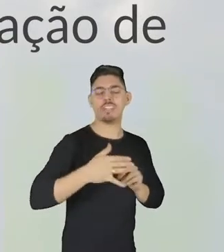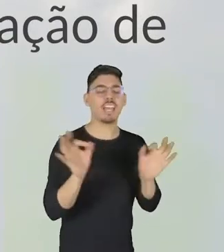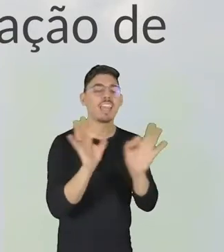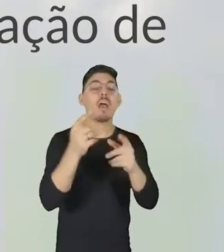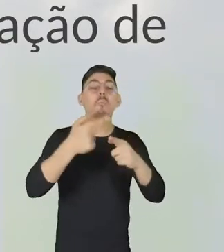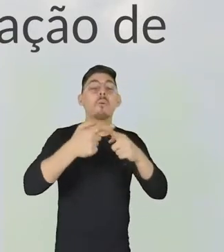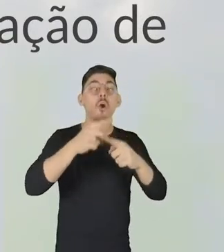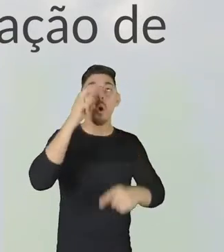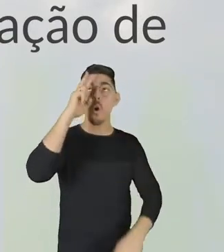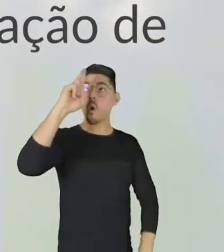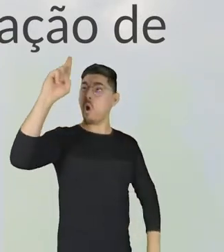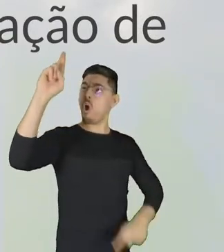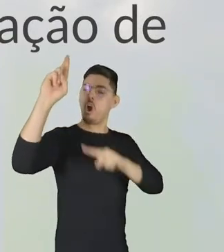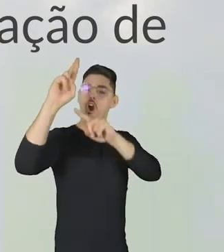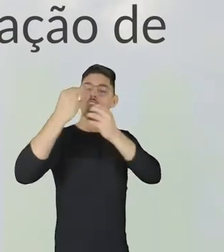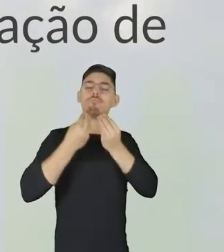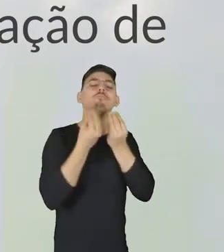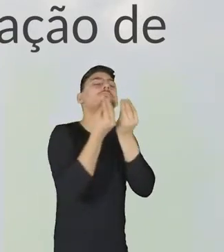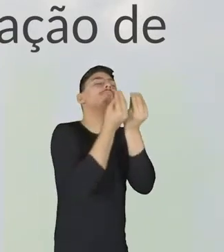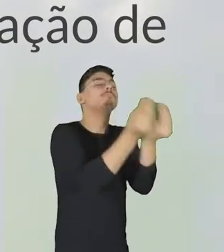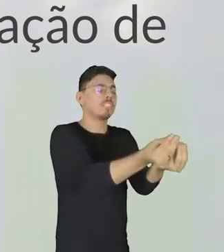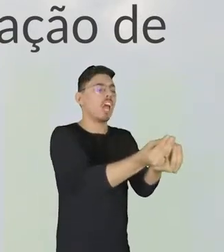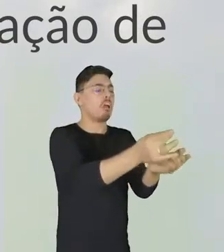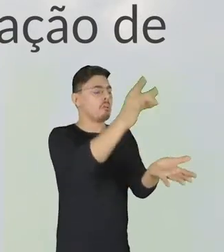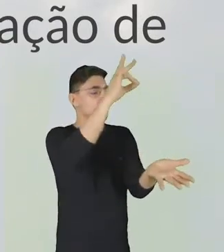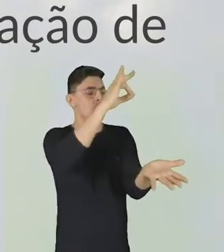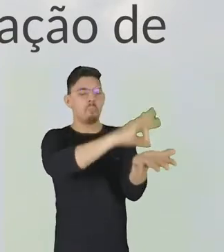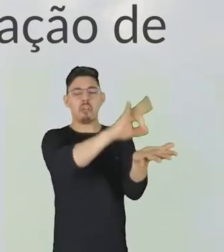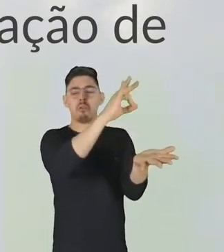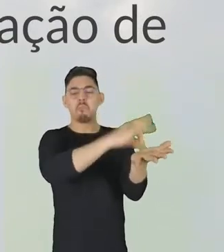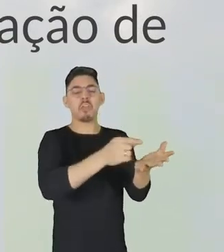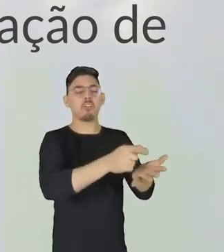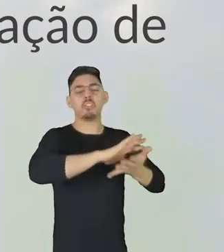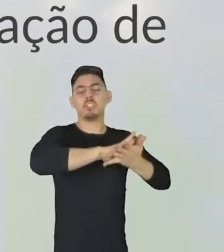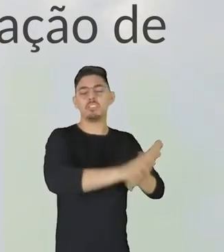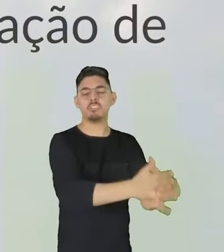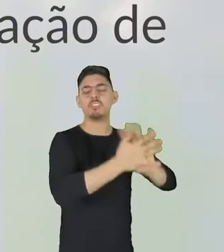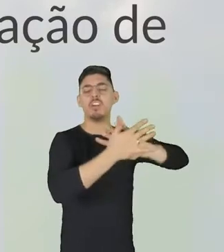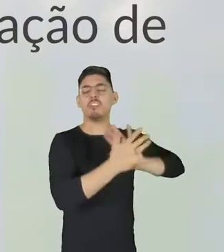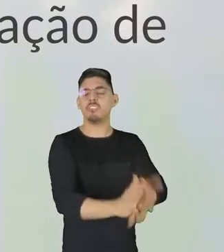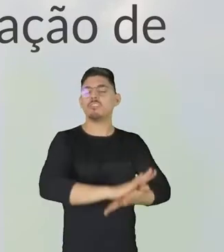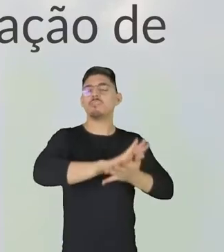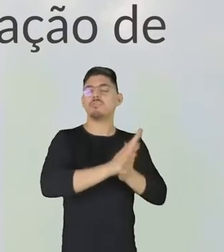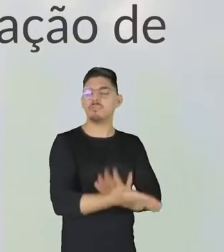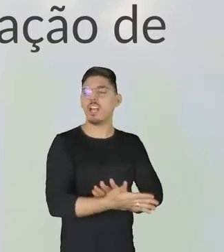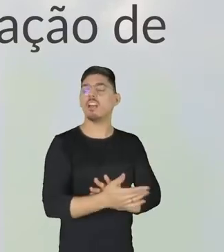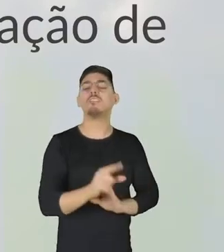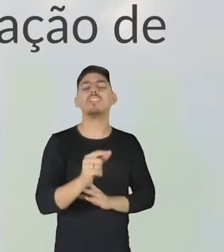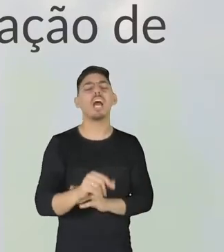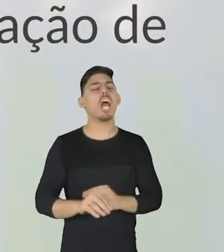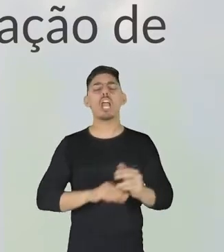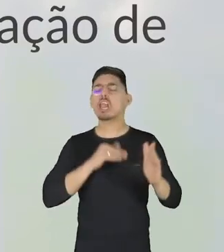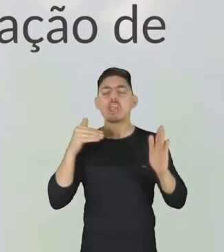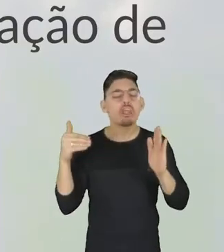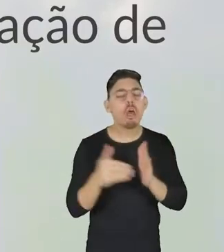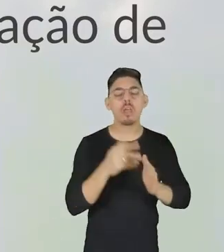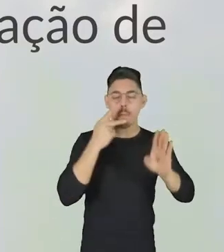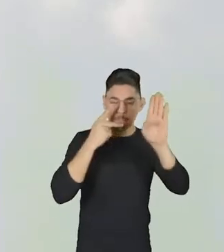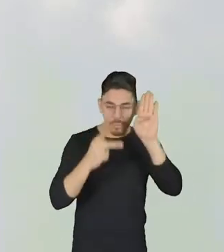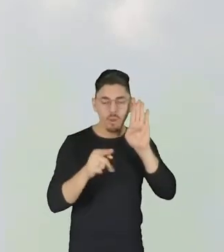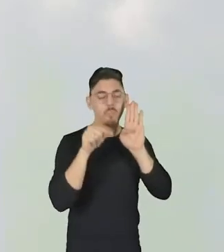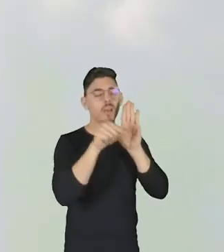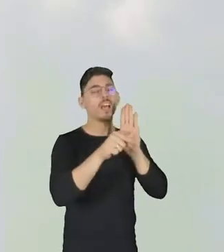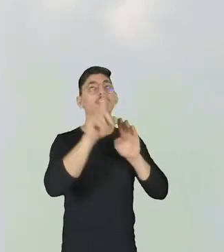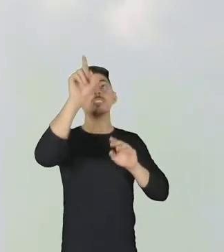o Senhor entregou a todos eles em suas mãos. De todas as boas promessas do Senhor à nação